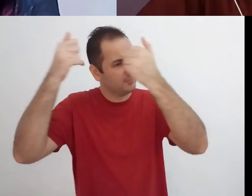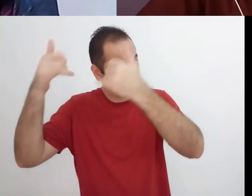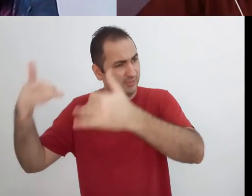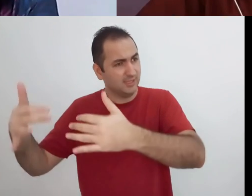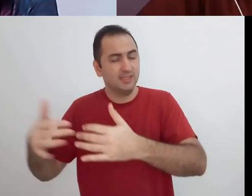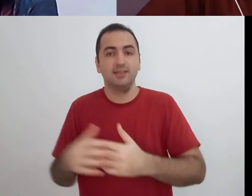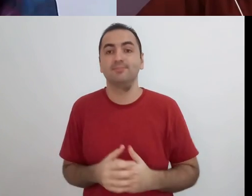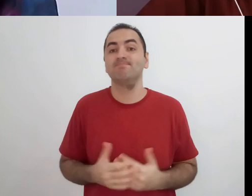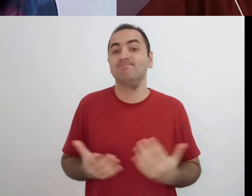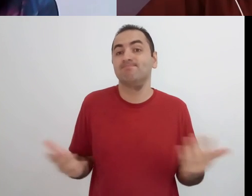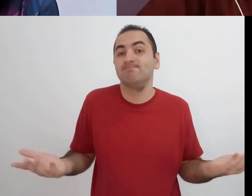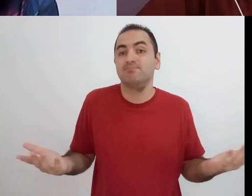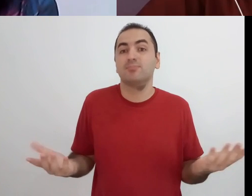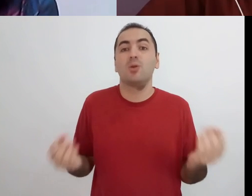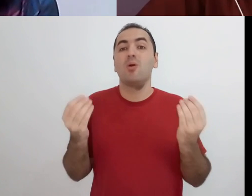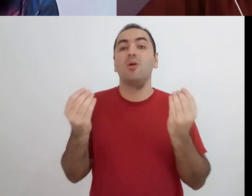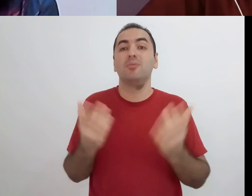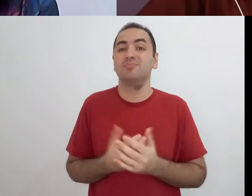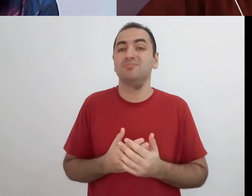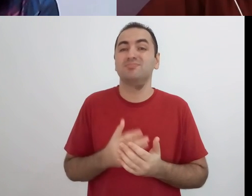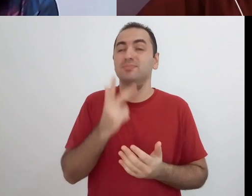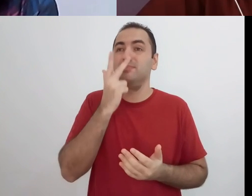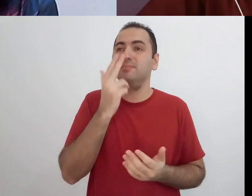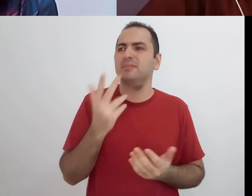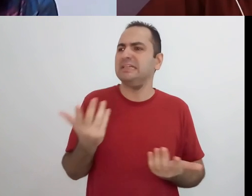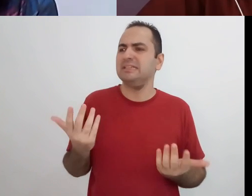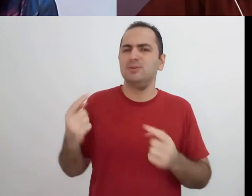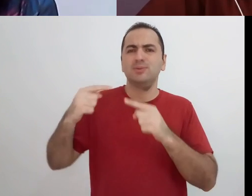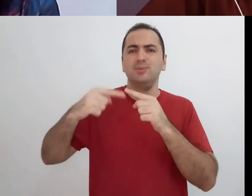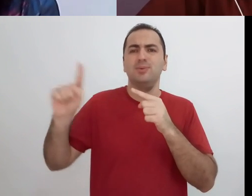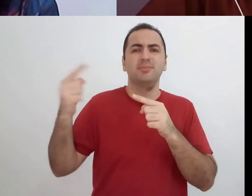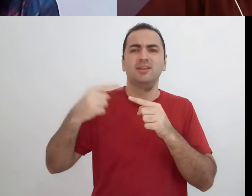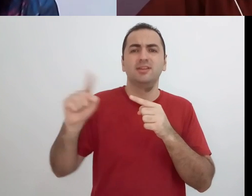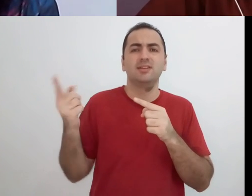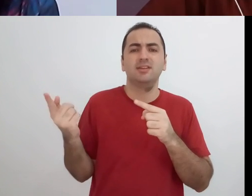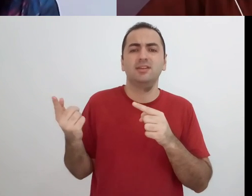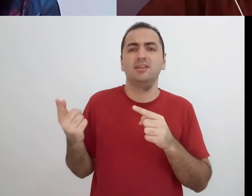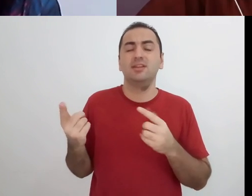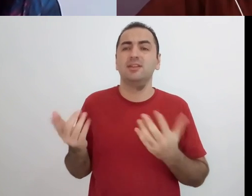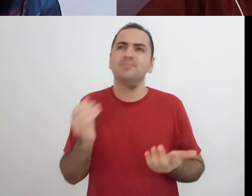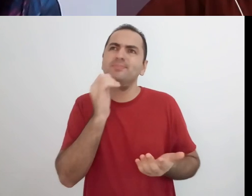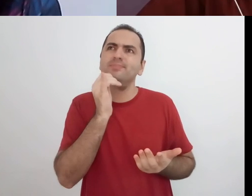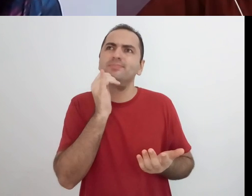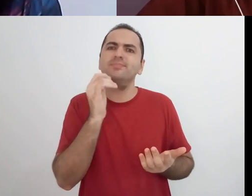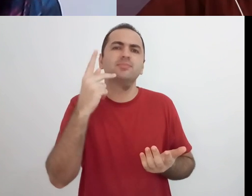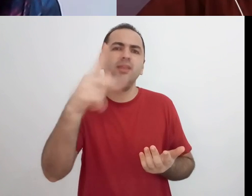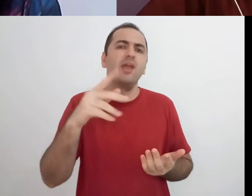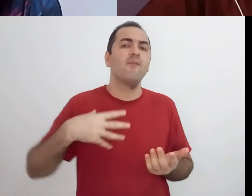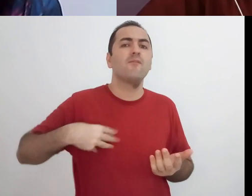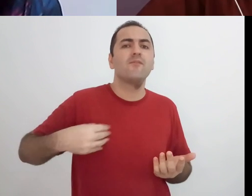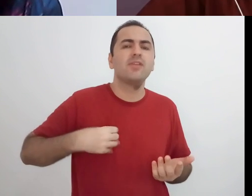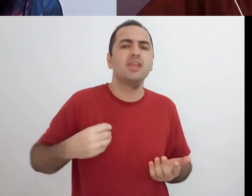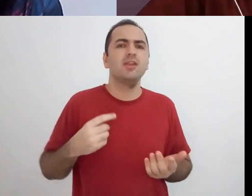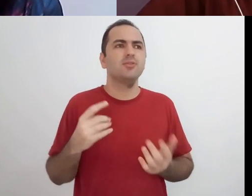está acontecendo na vida deles. E é uma situação chata. Você imaginou? Seu filho está começando um namoro, uma coisa assim